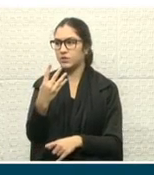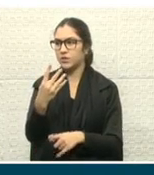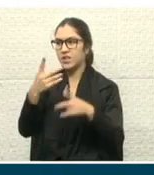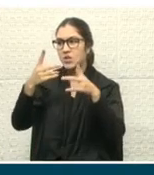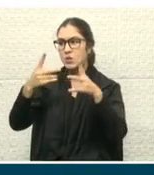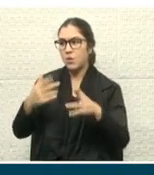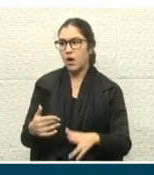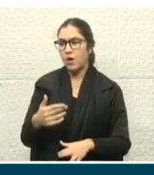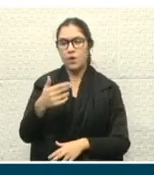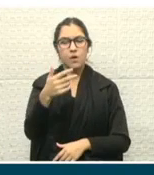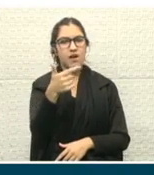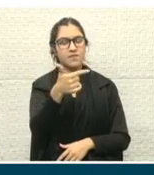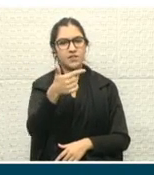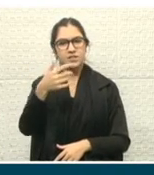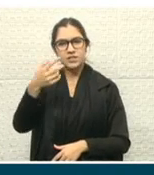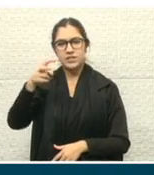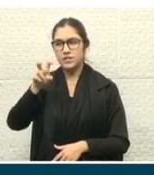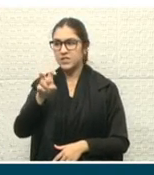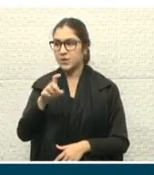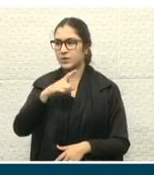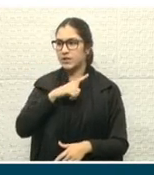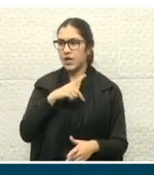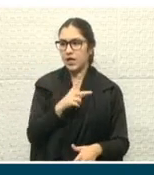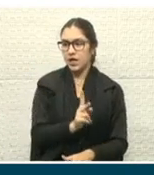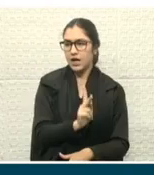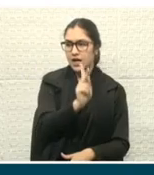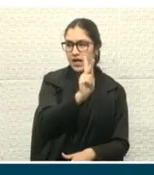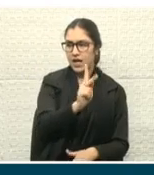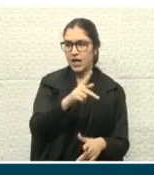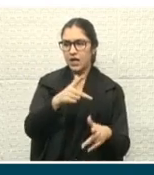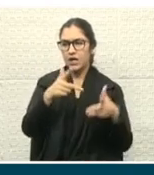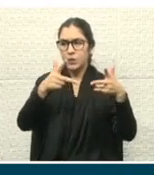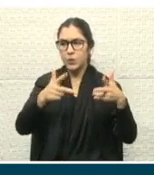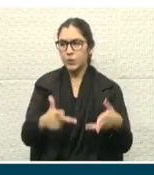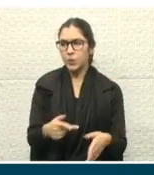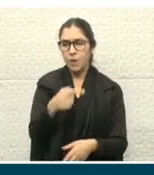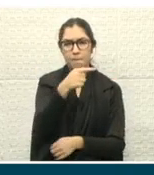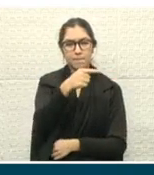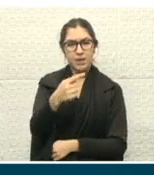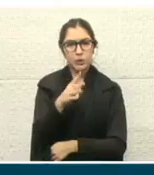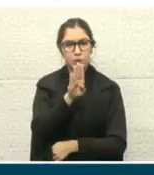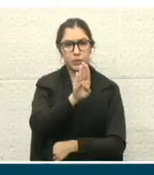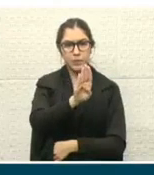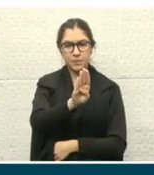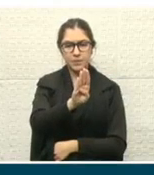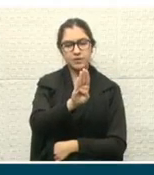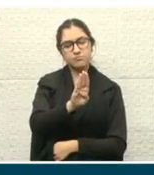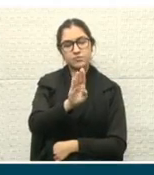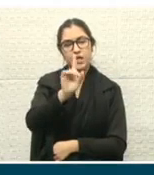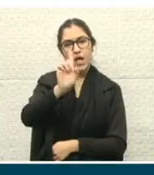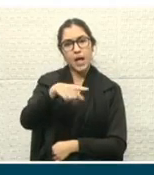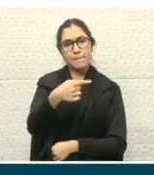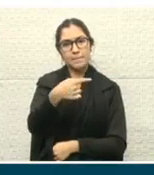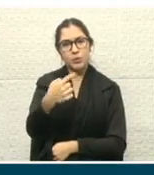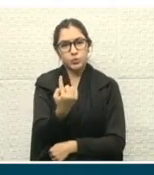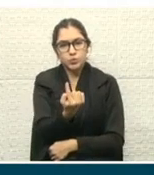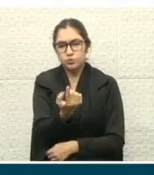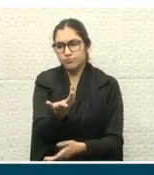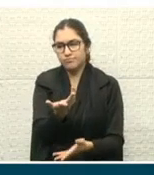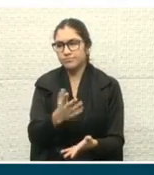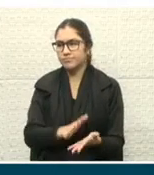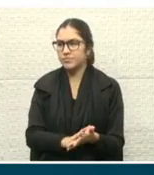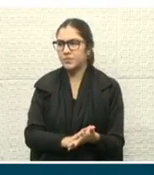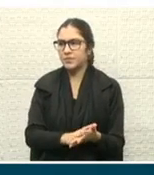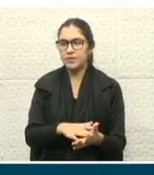o valor de delta, a constante k vai ser dada por menos b, que no caso é menos 1.